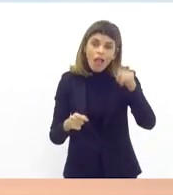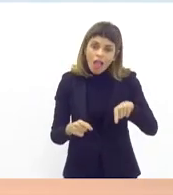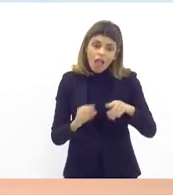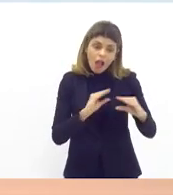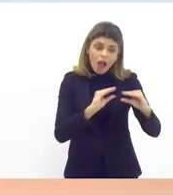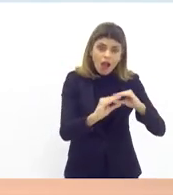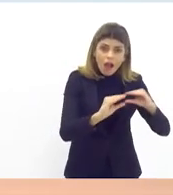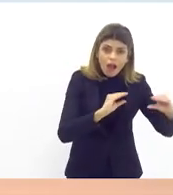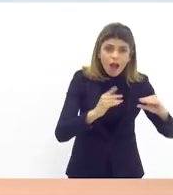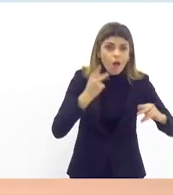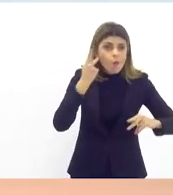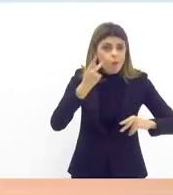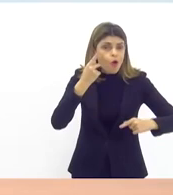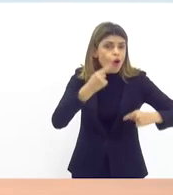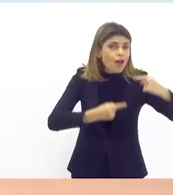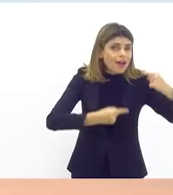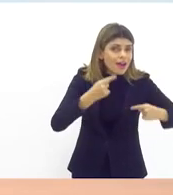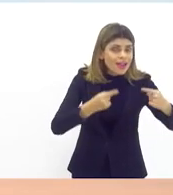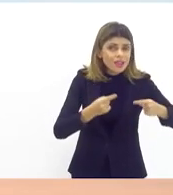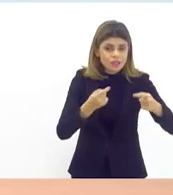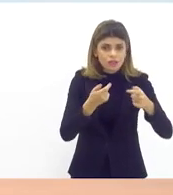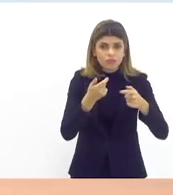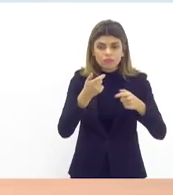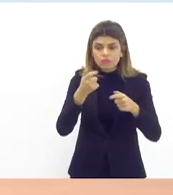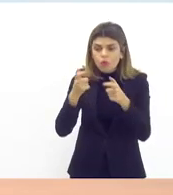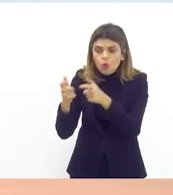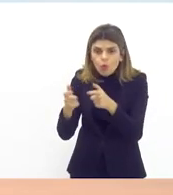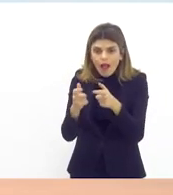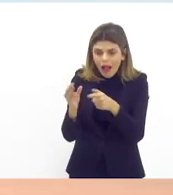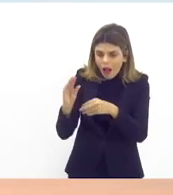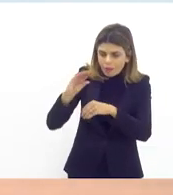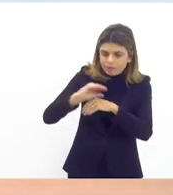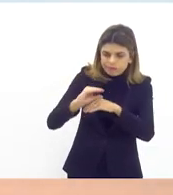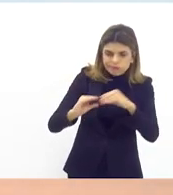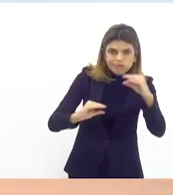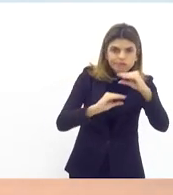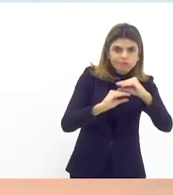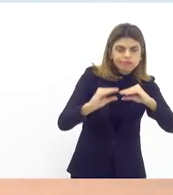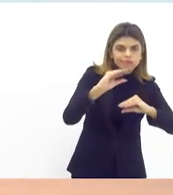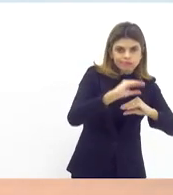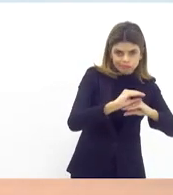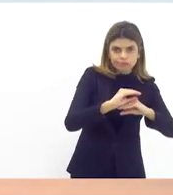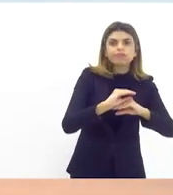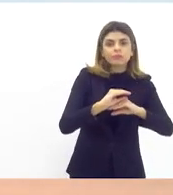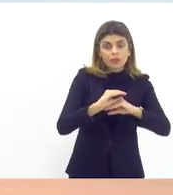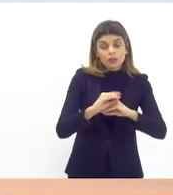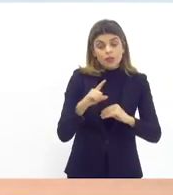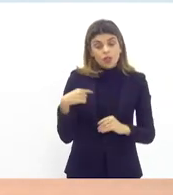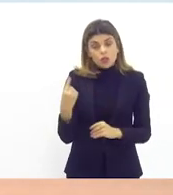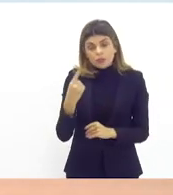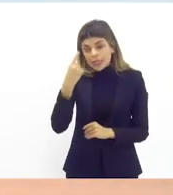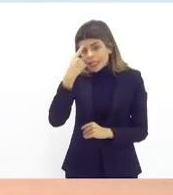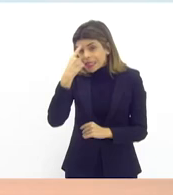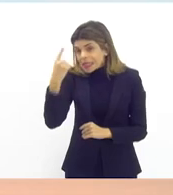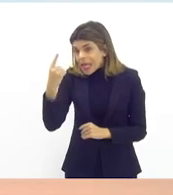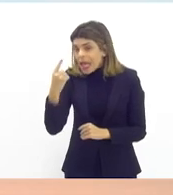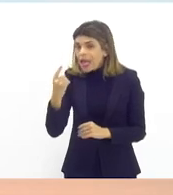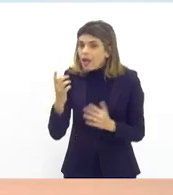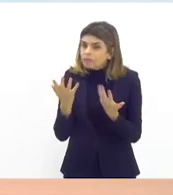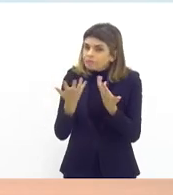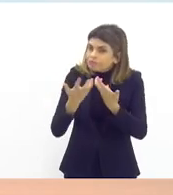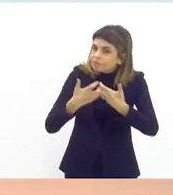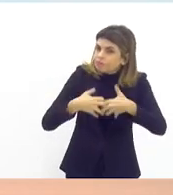fazer a política de desenvolvimento regional no lugar dos benefícios fiscais. Essa que a ideia é que seja um instrumento bem mais eficiente